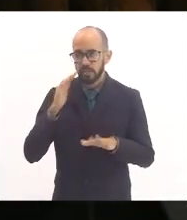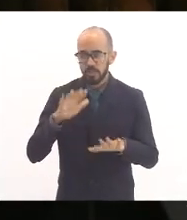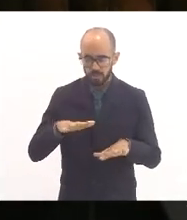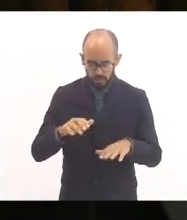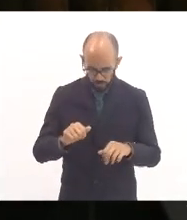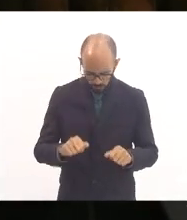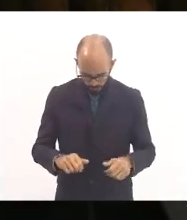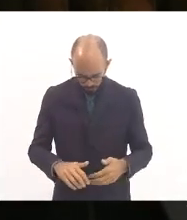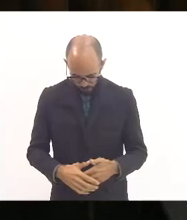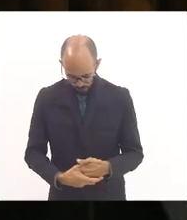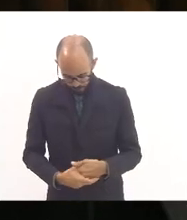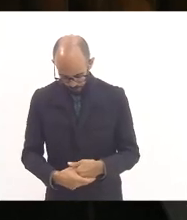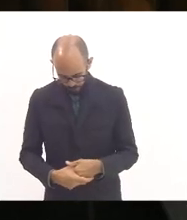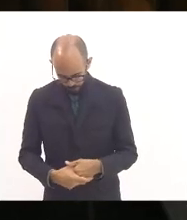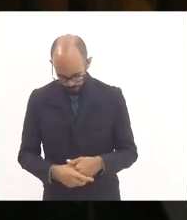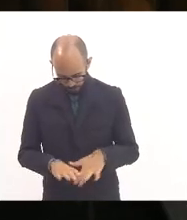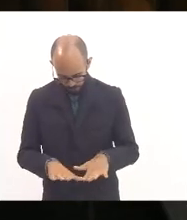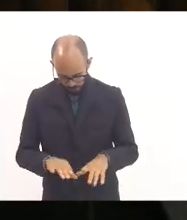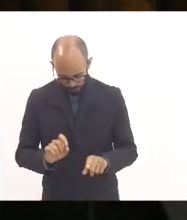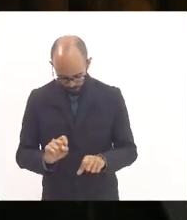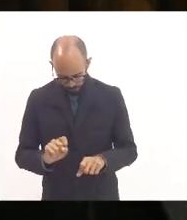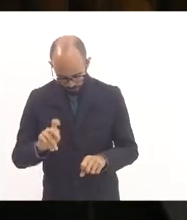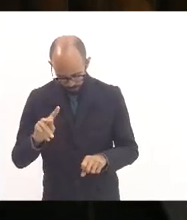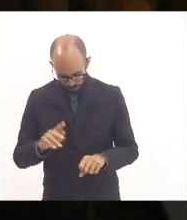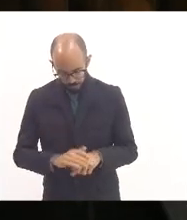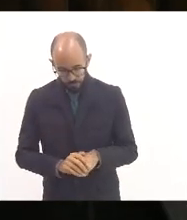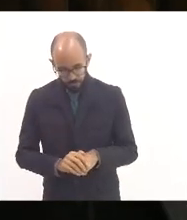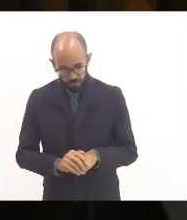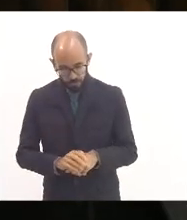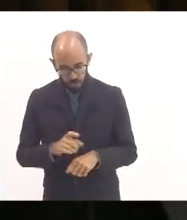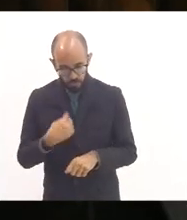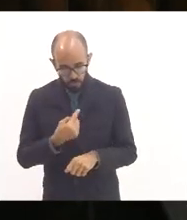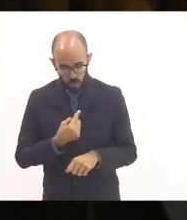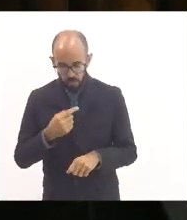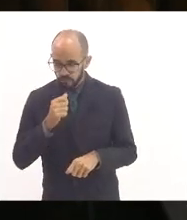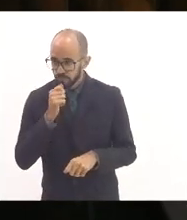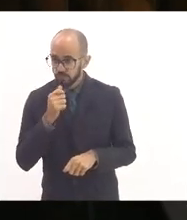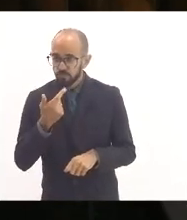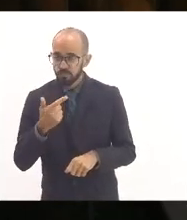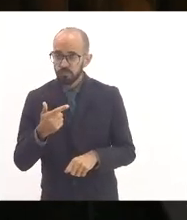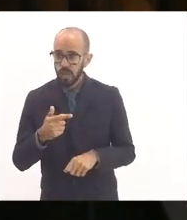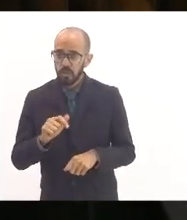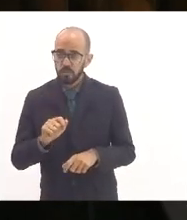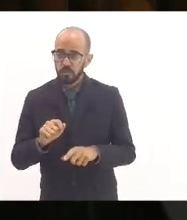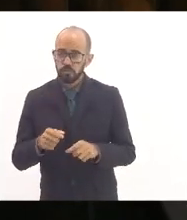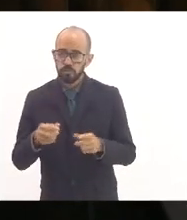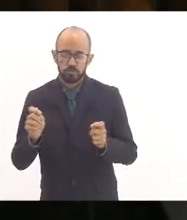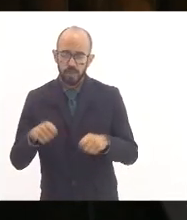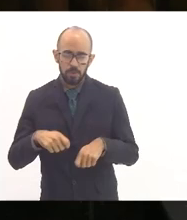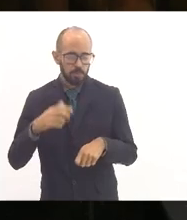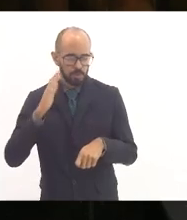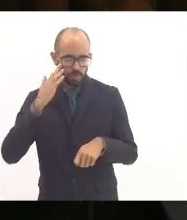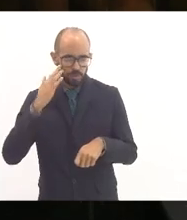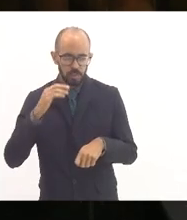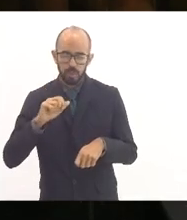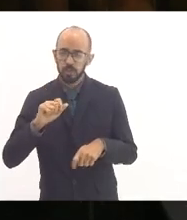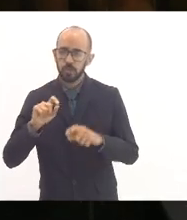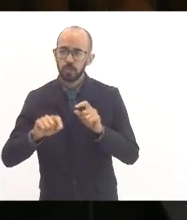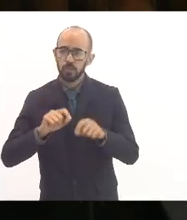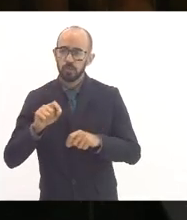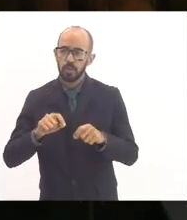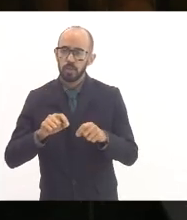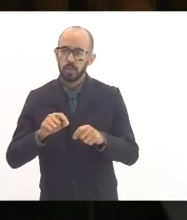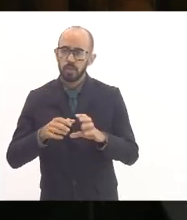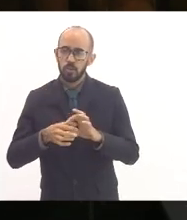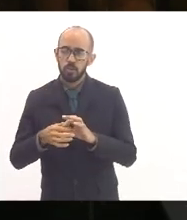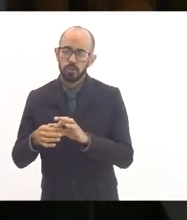muito complicado mas vamos lá é a gente não tem como inconcebível por exemplo Gente e na